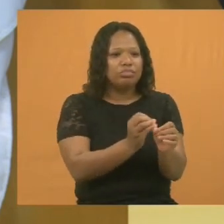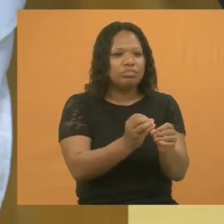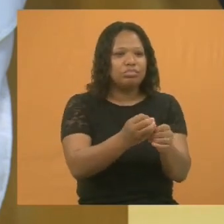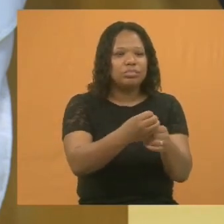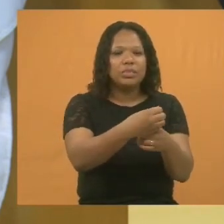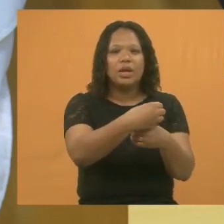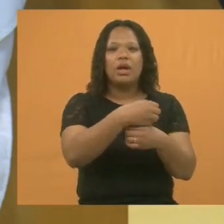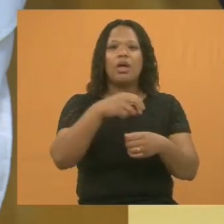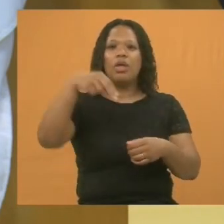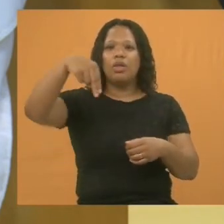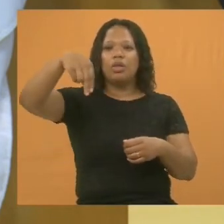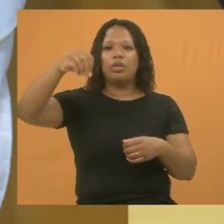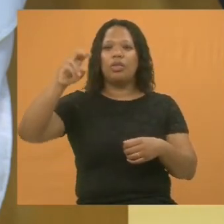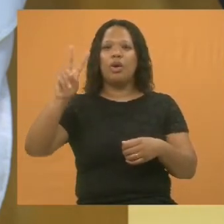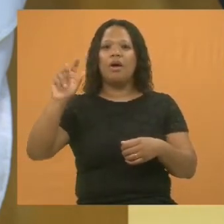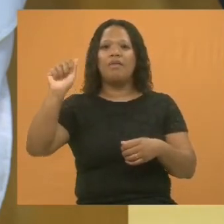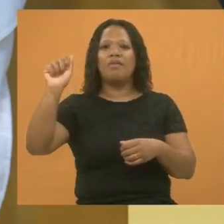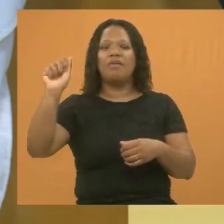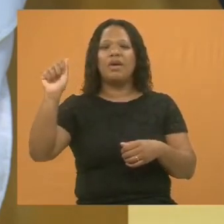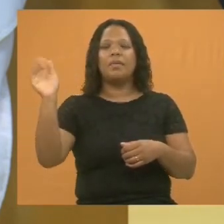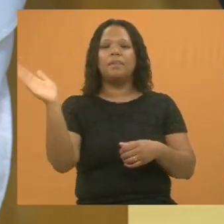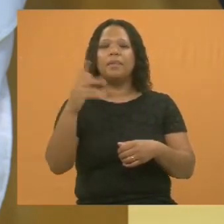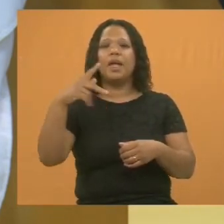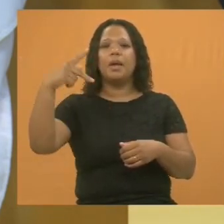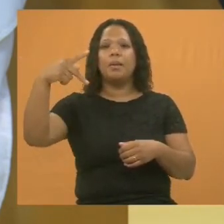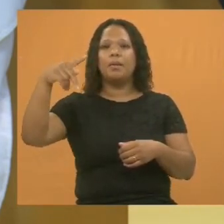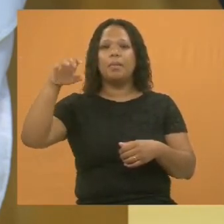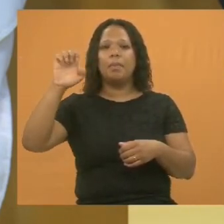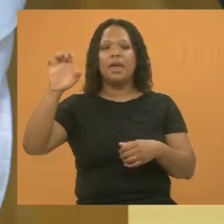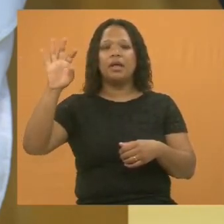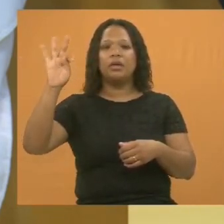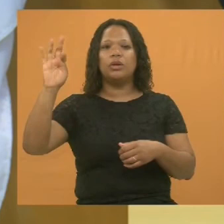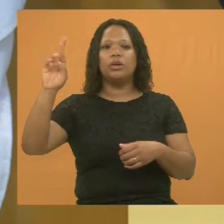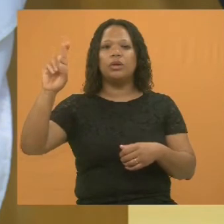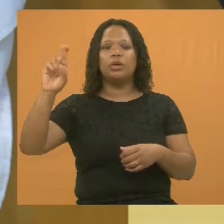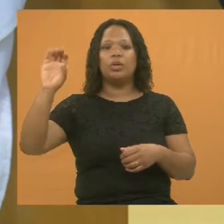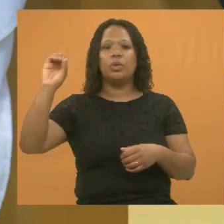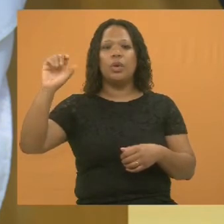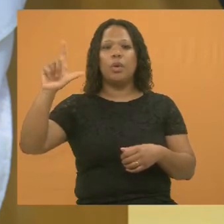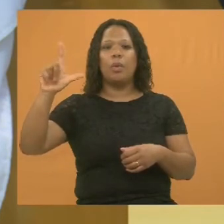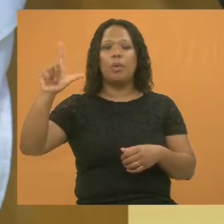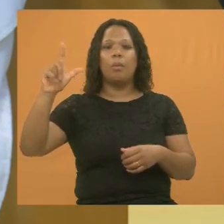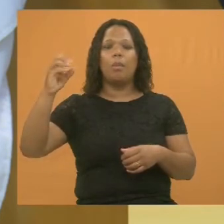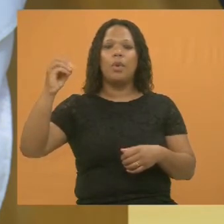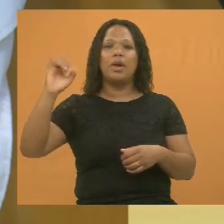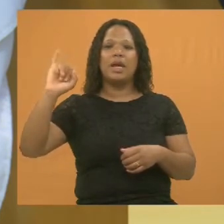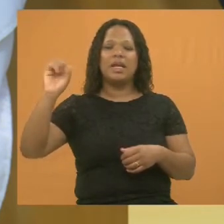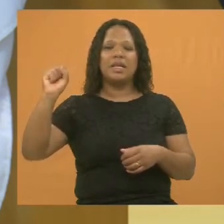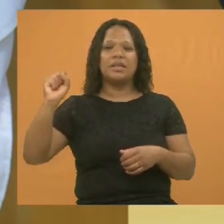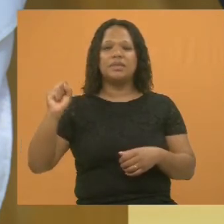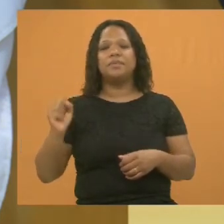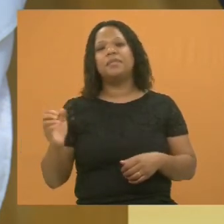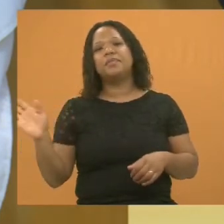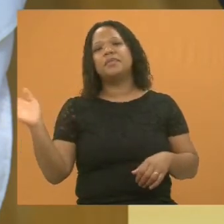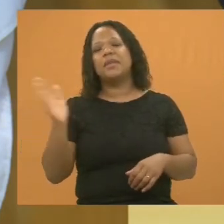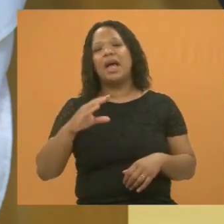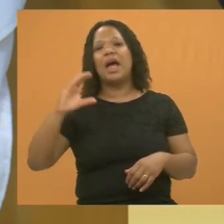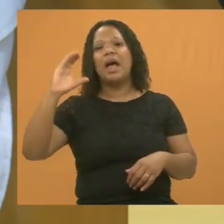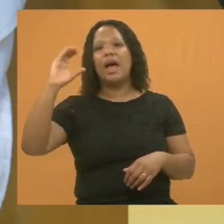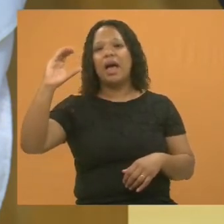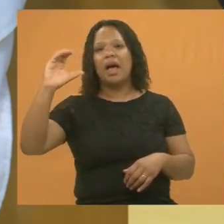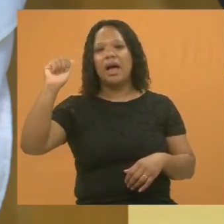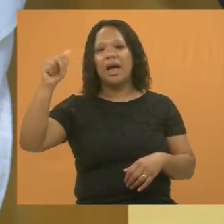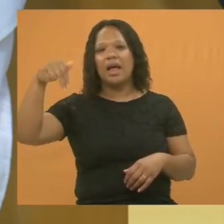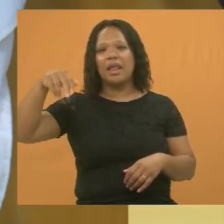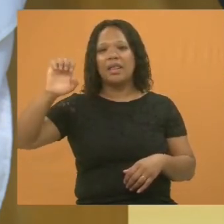Nova Petrópolis, Garibaldi, Canelas, e tem mais ou menos quase que umas 20 cidades em volta. Cada uma delas